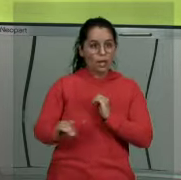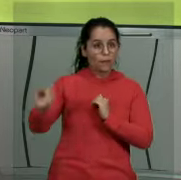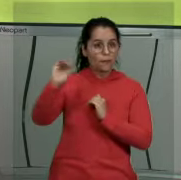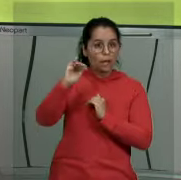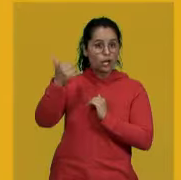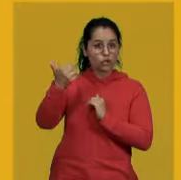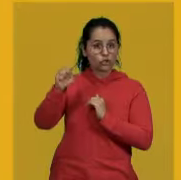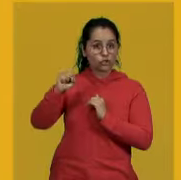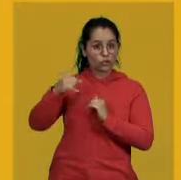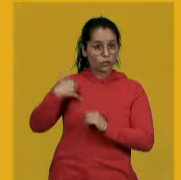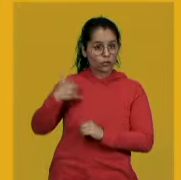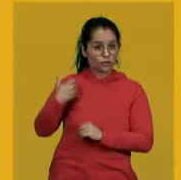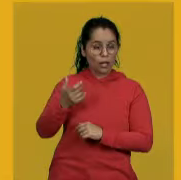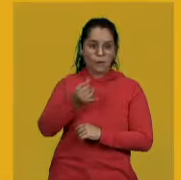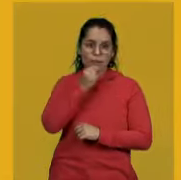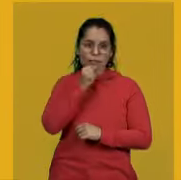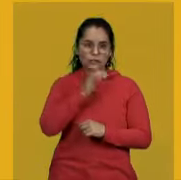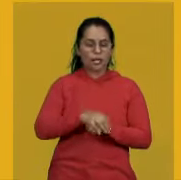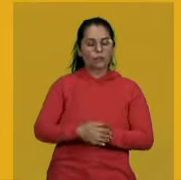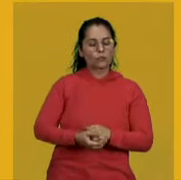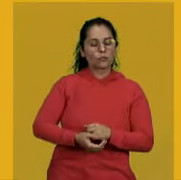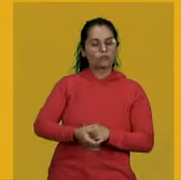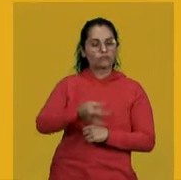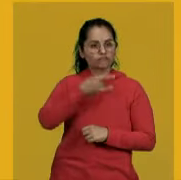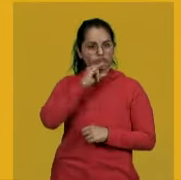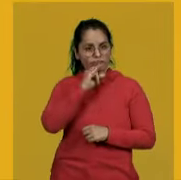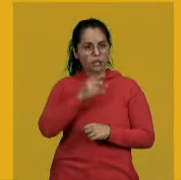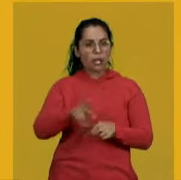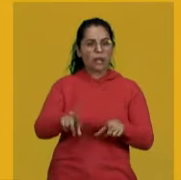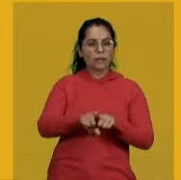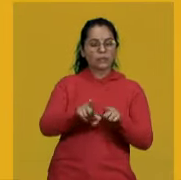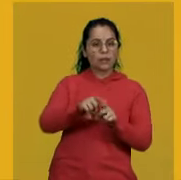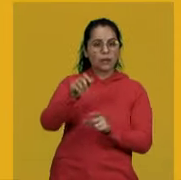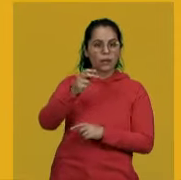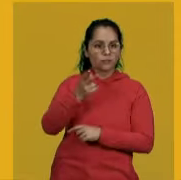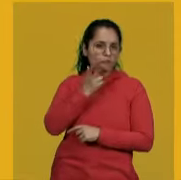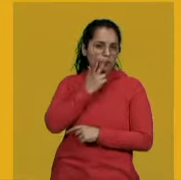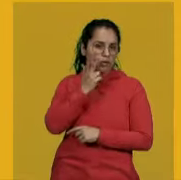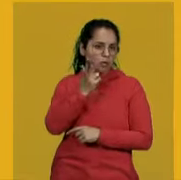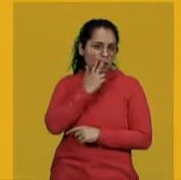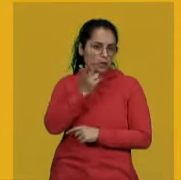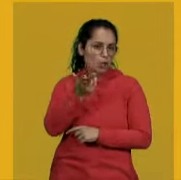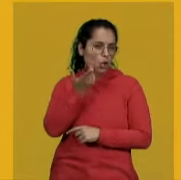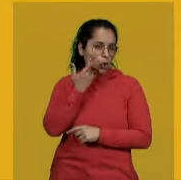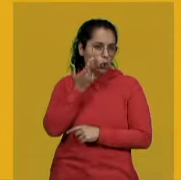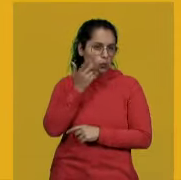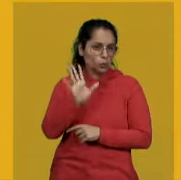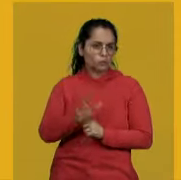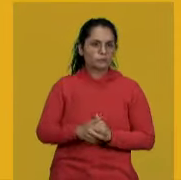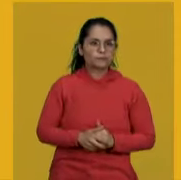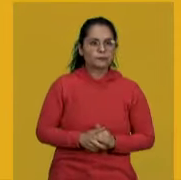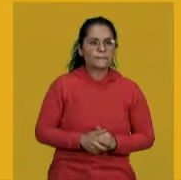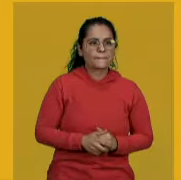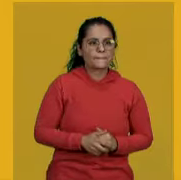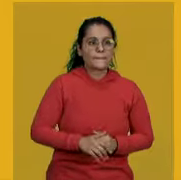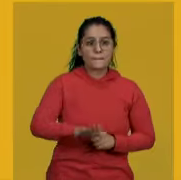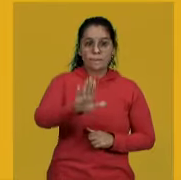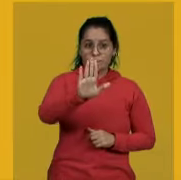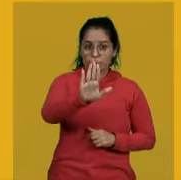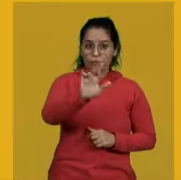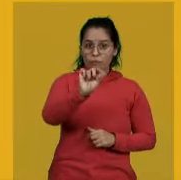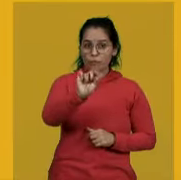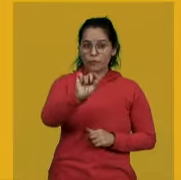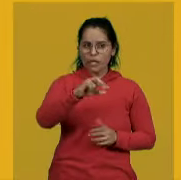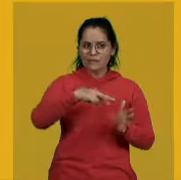18 anos, como, por exemplo, o álcool e o fumo de tabaco, o cigarro comum, tá? Mas isso não